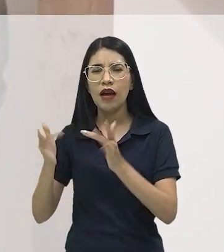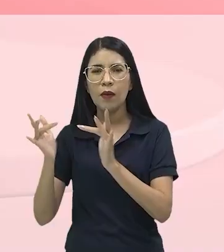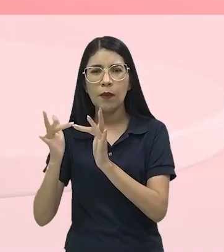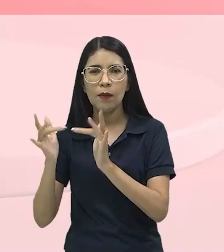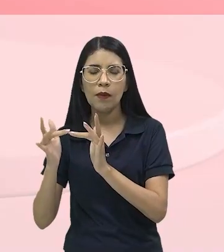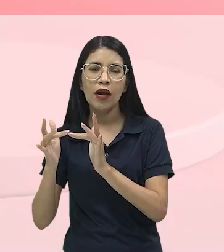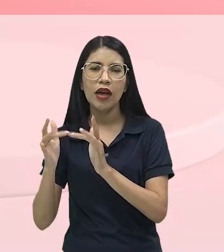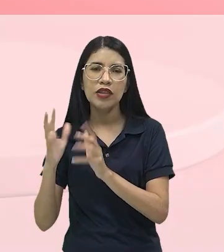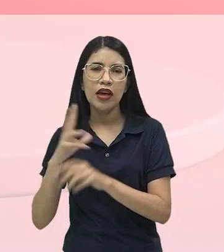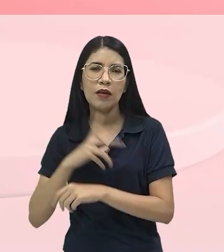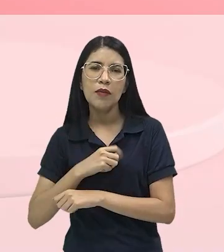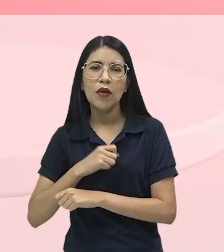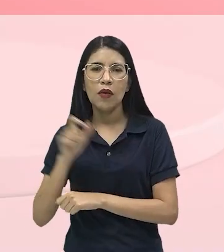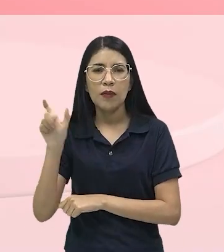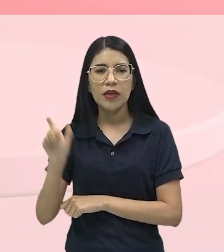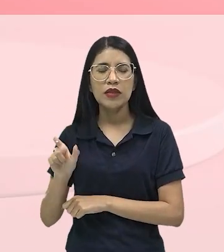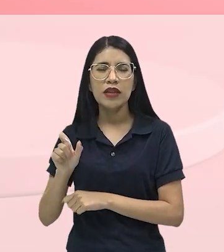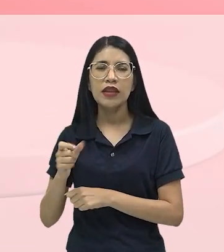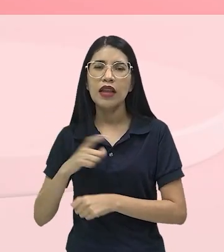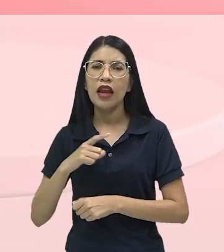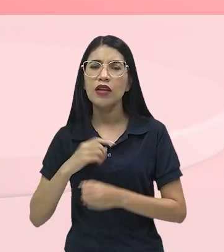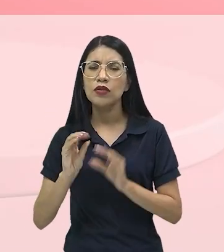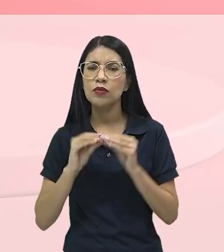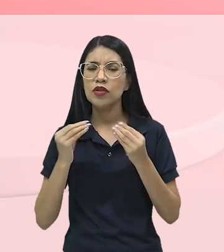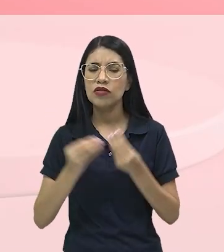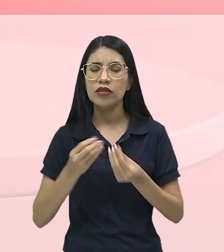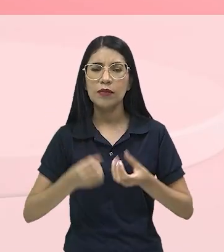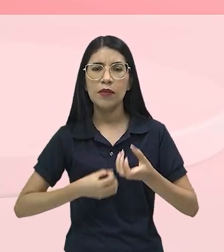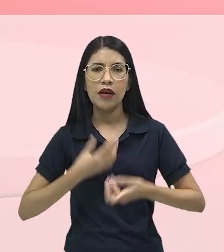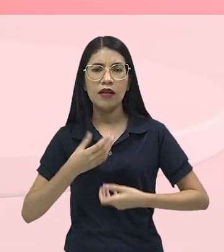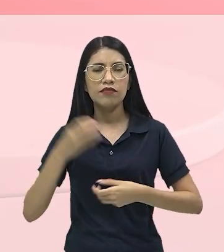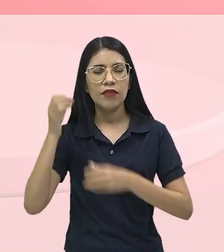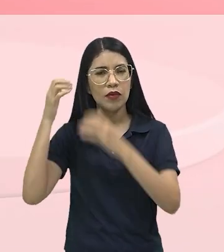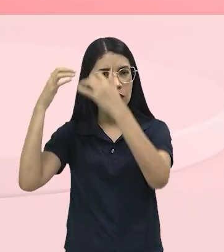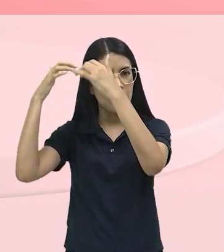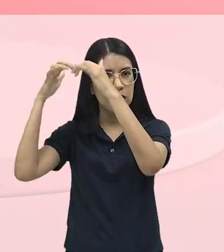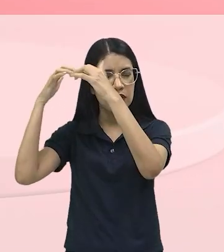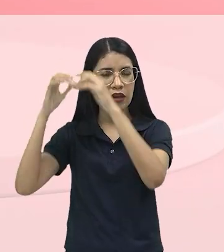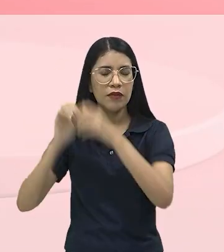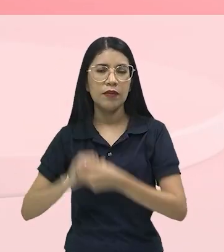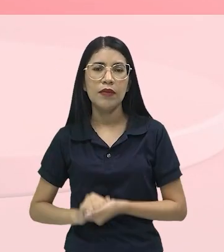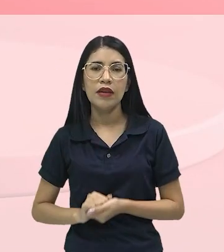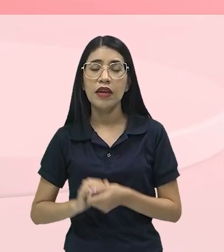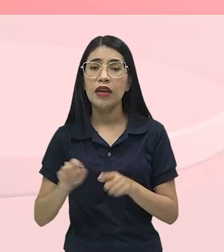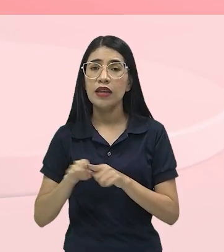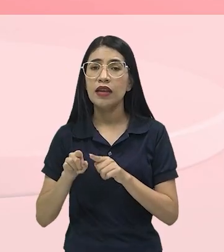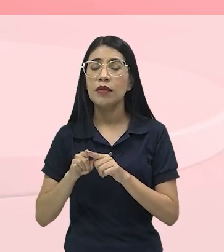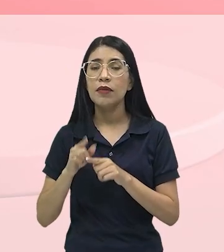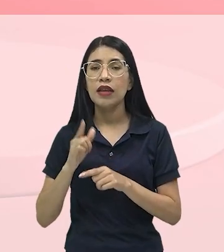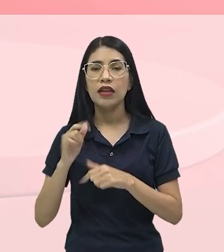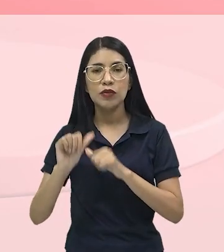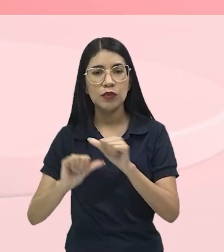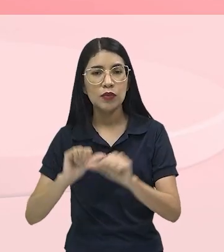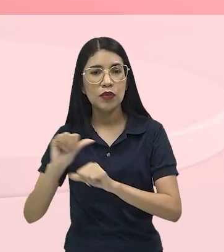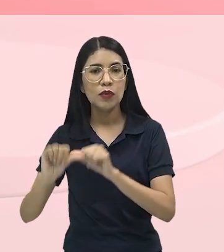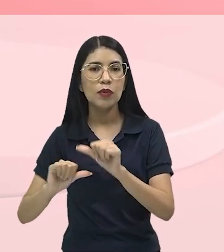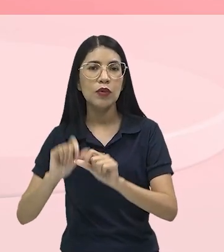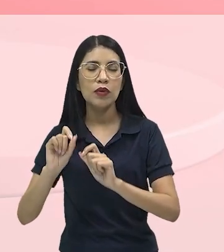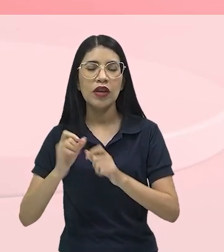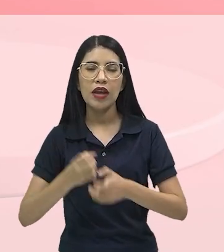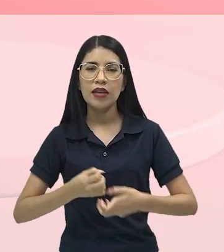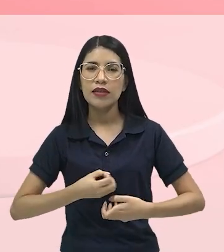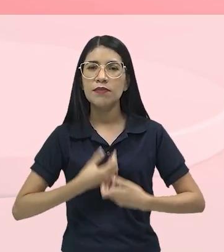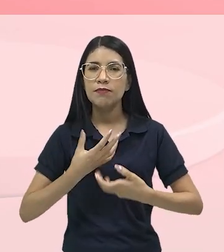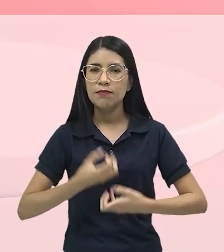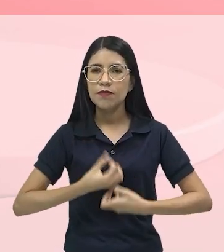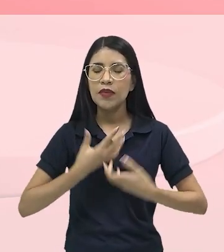alguém, substâncias são liberadas no nosso cérebro e elas interferem, alteram nas nossas